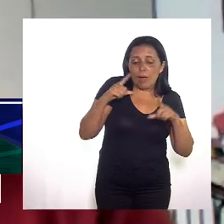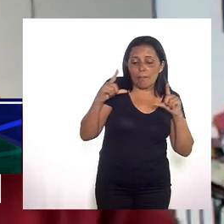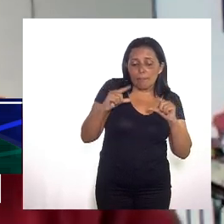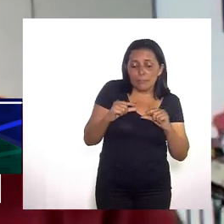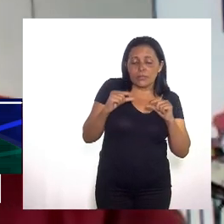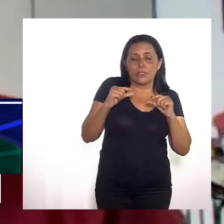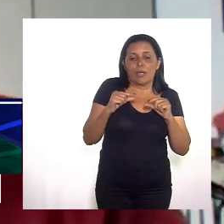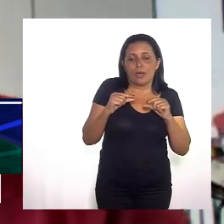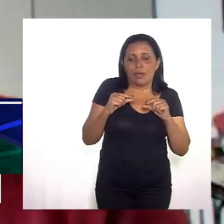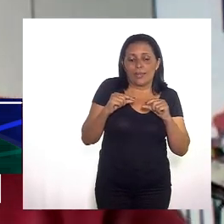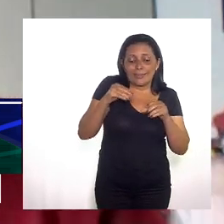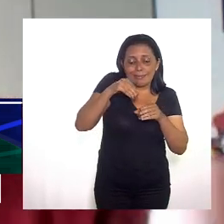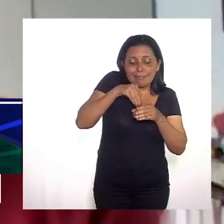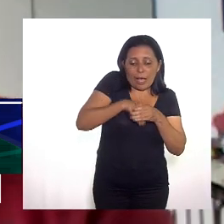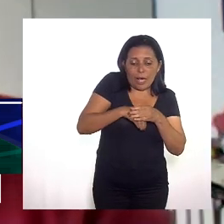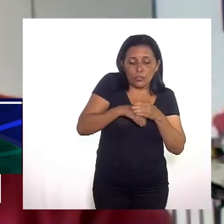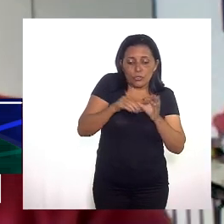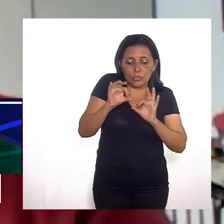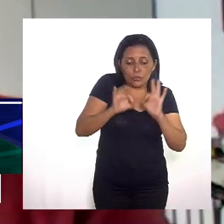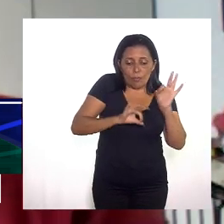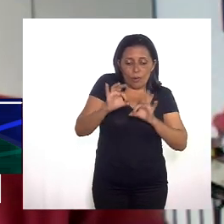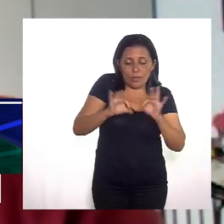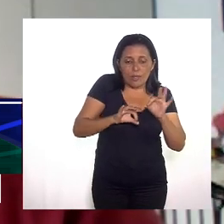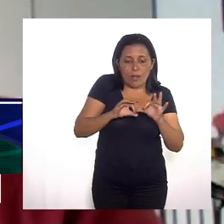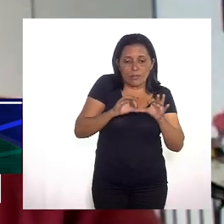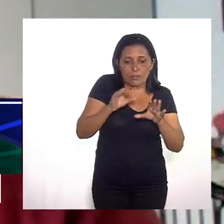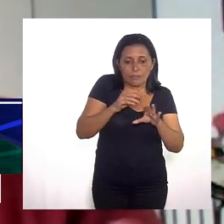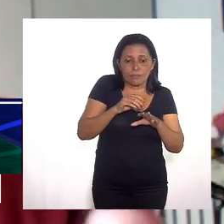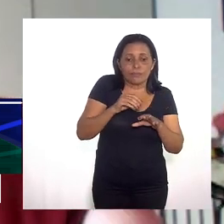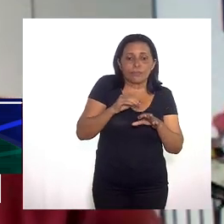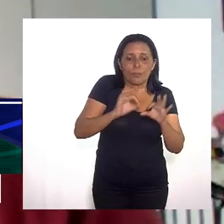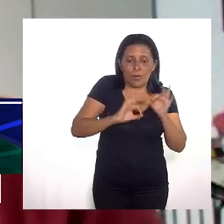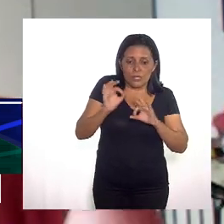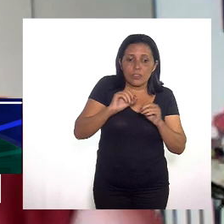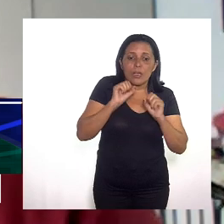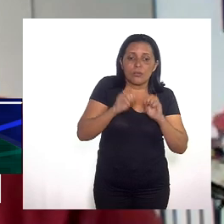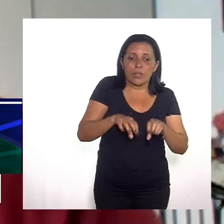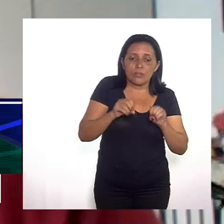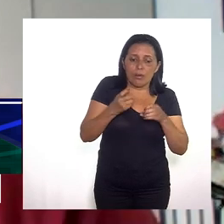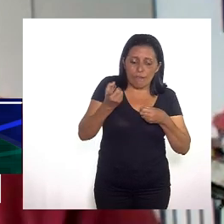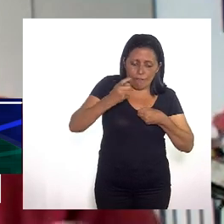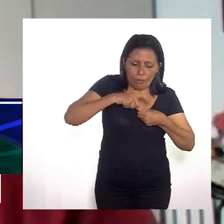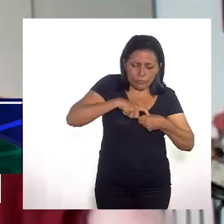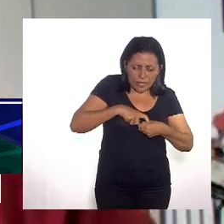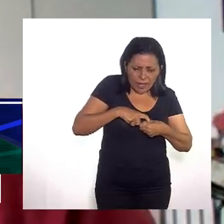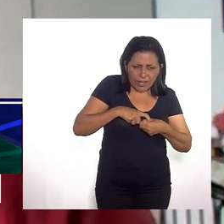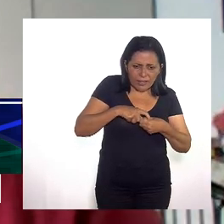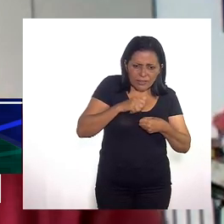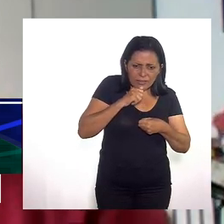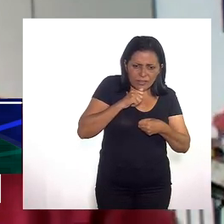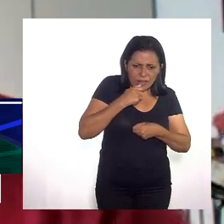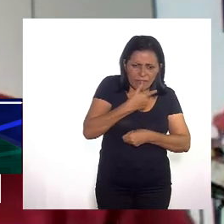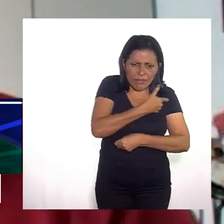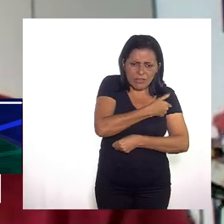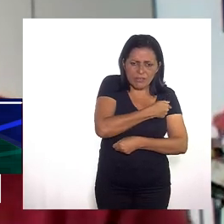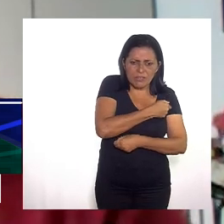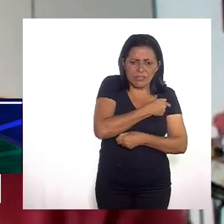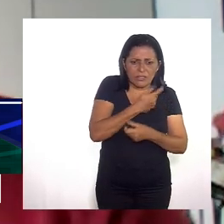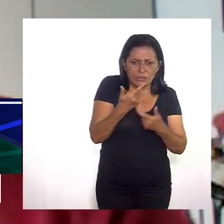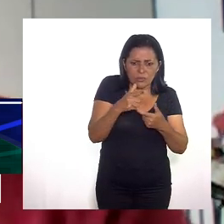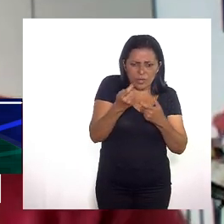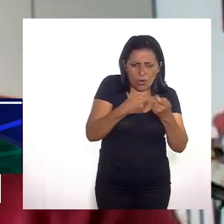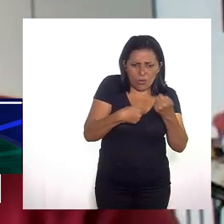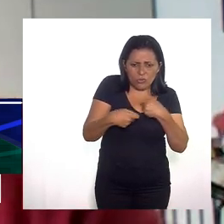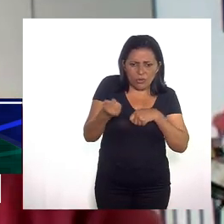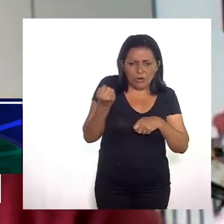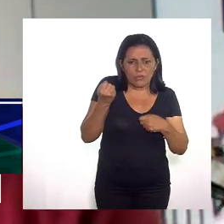processo educacional e empurrar os profissionais de educação para voltar às atividades sem vacina e sem a pandemia estar sob controle. Não